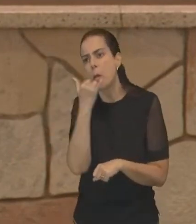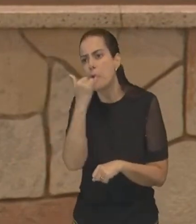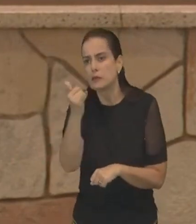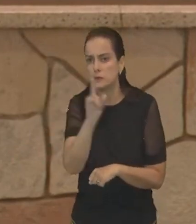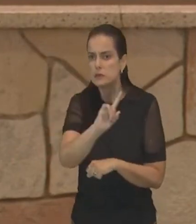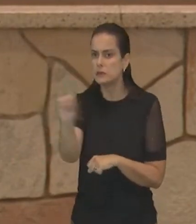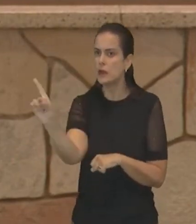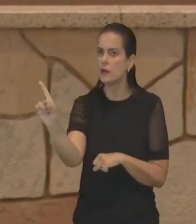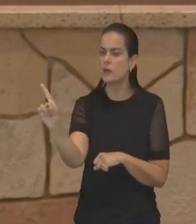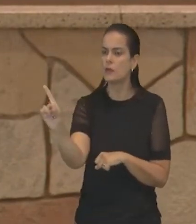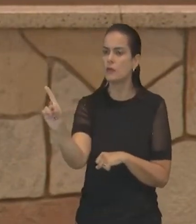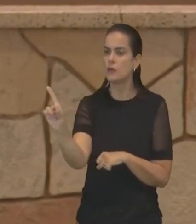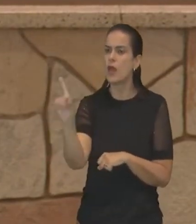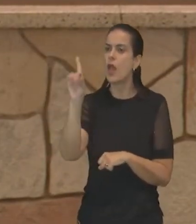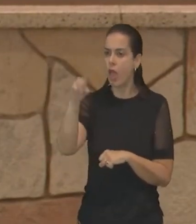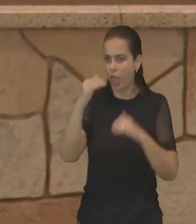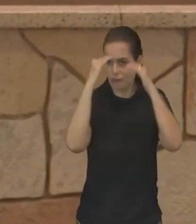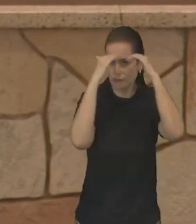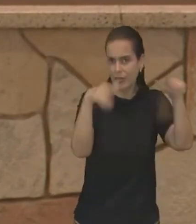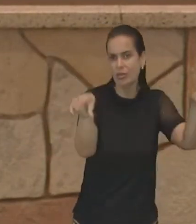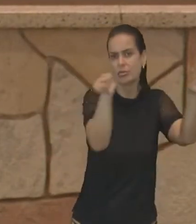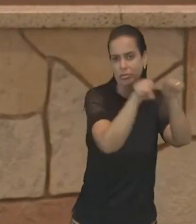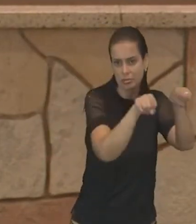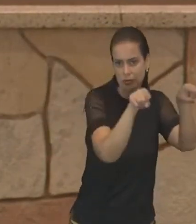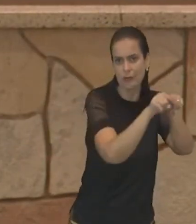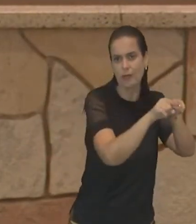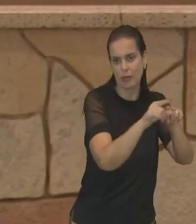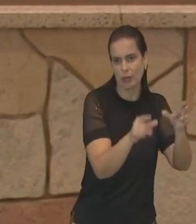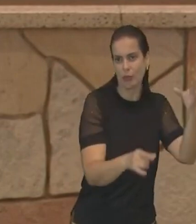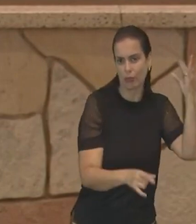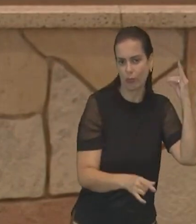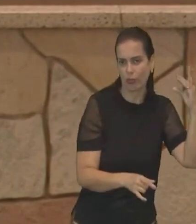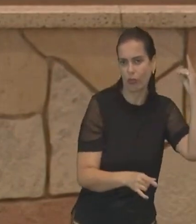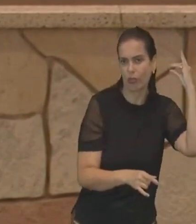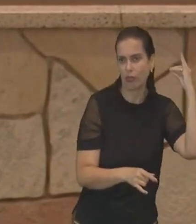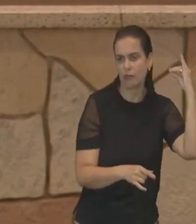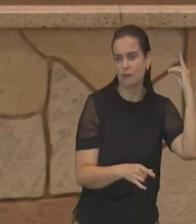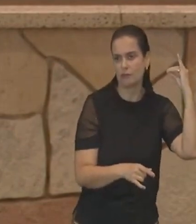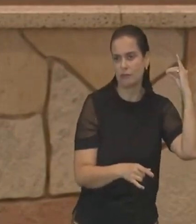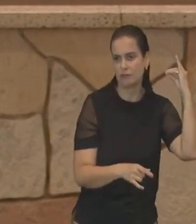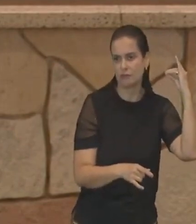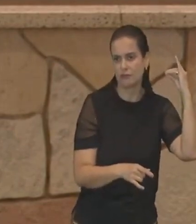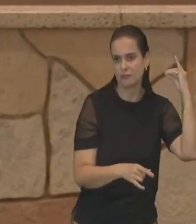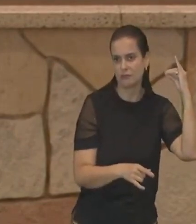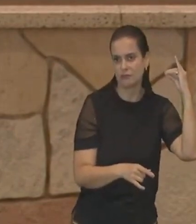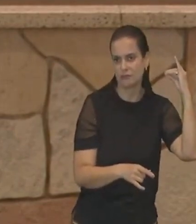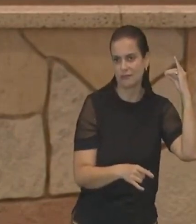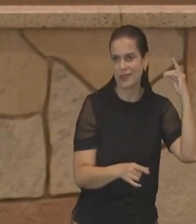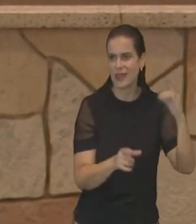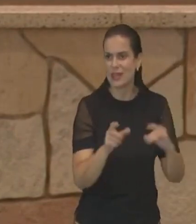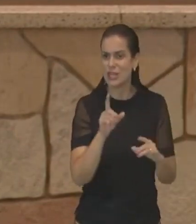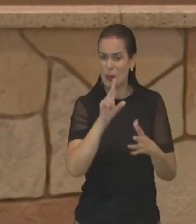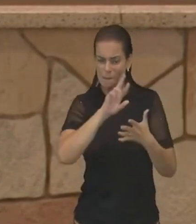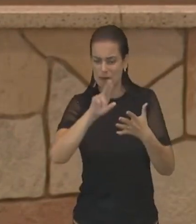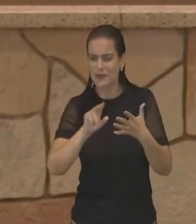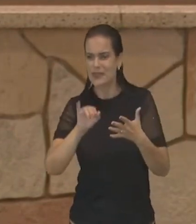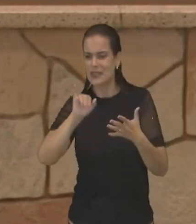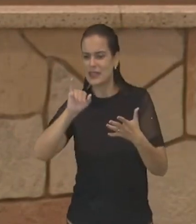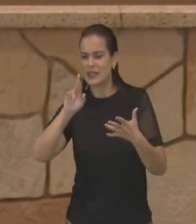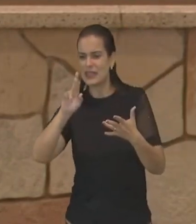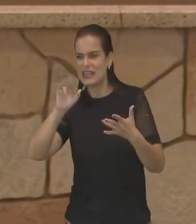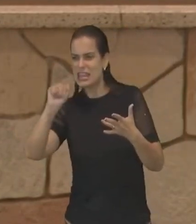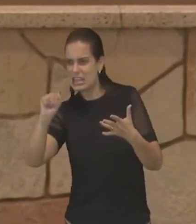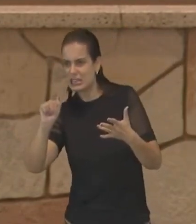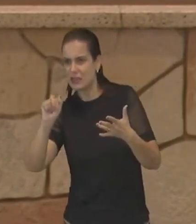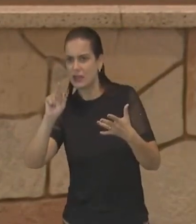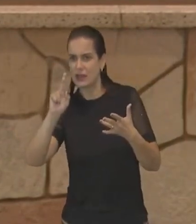Na definição do dicionário e na palavra de Deus, a ira do latim ira, ou raiva, do latim rabia, é